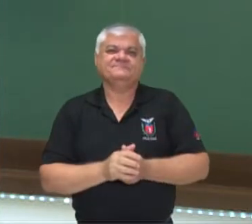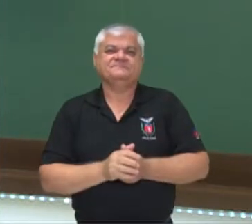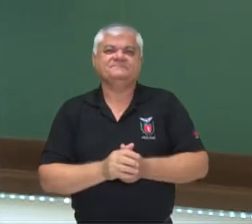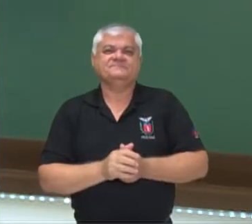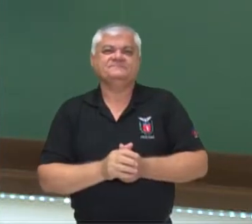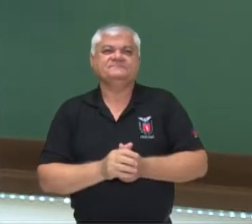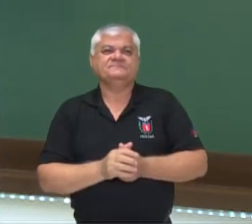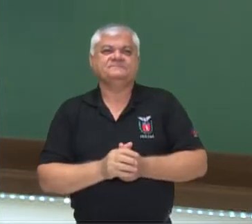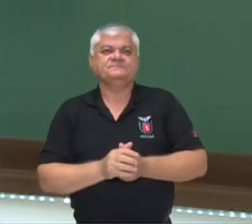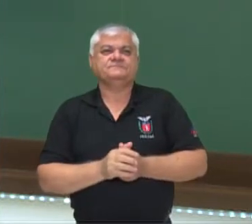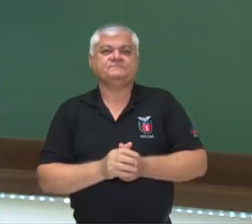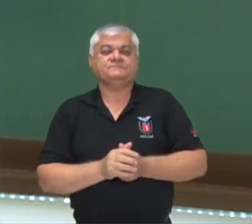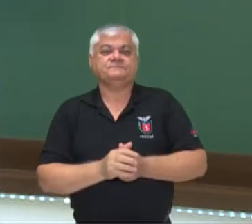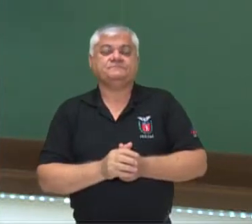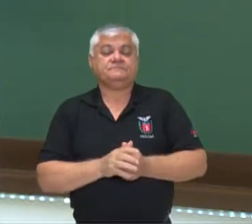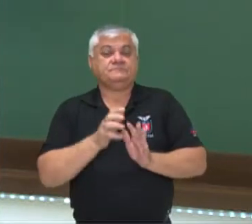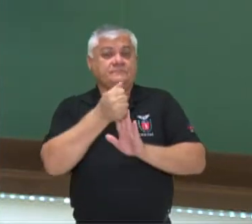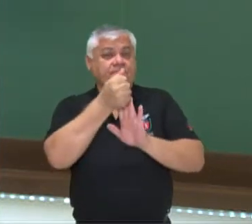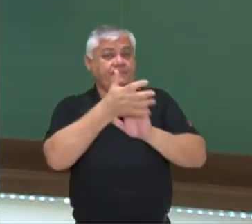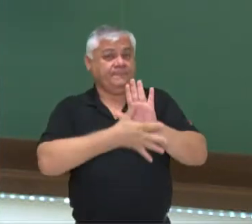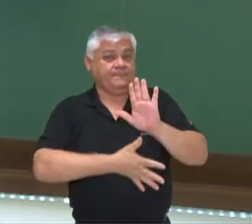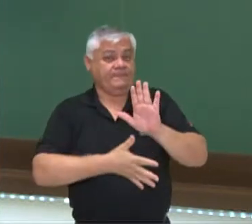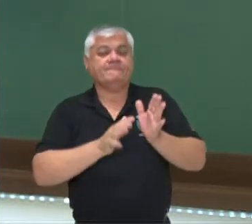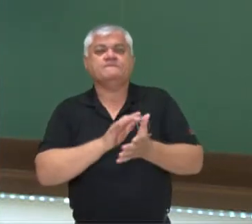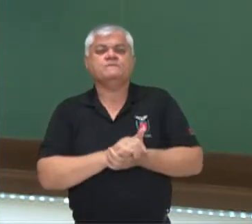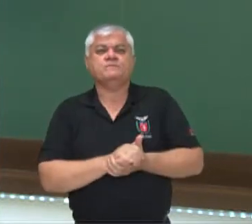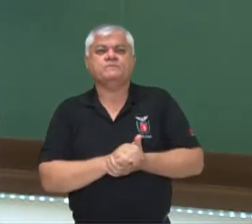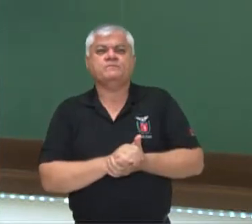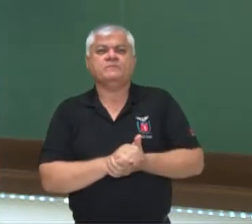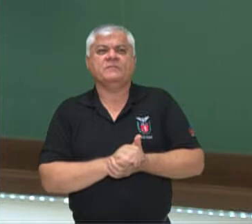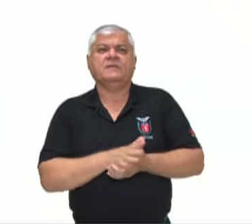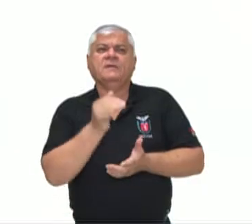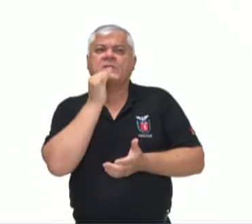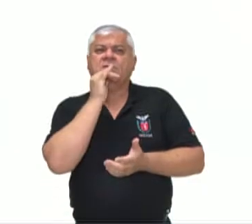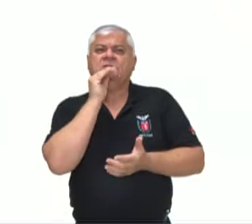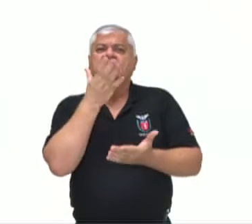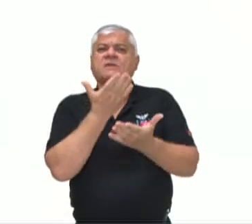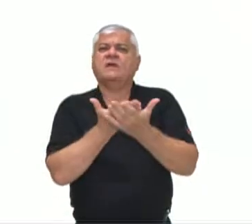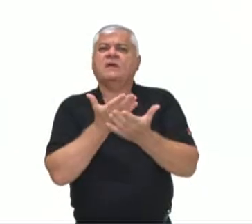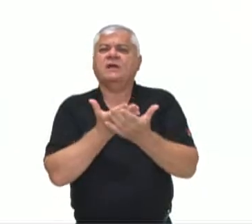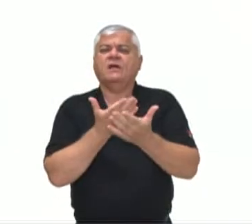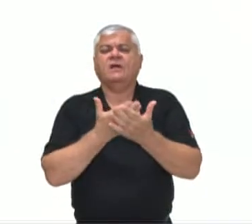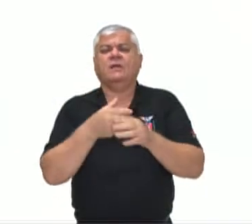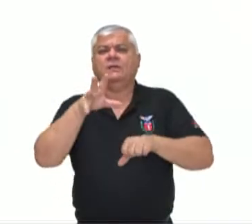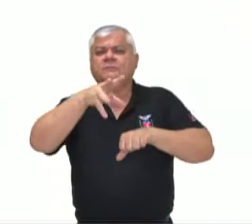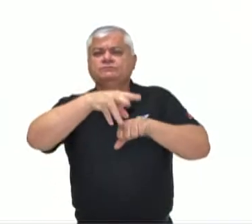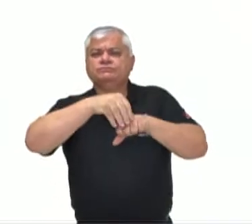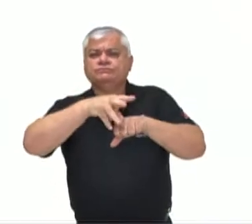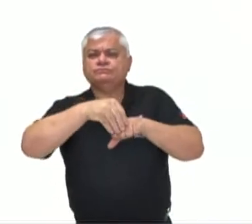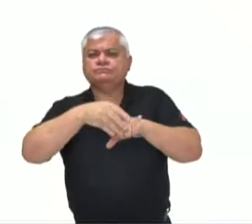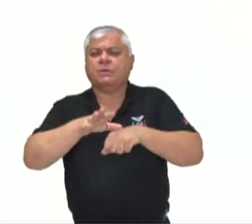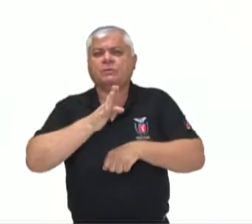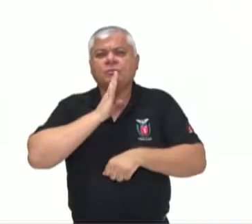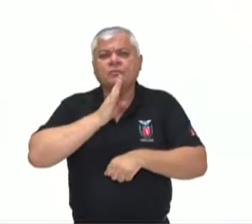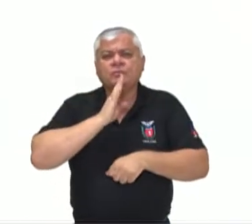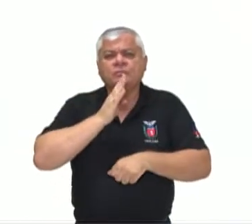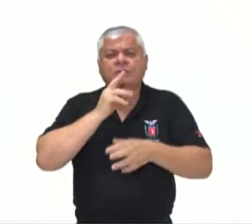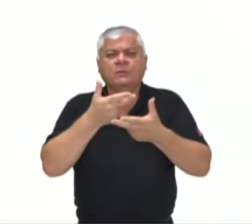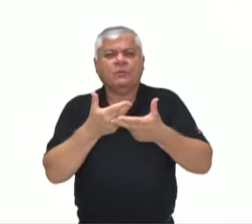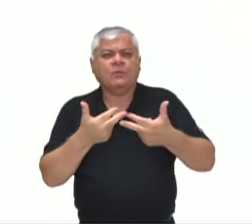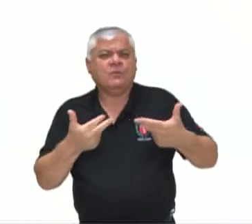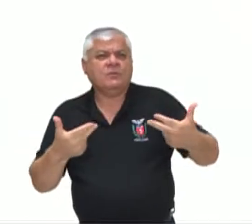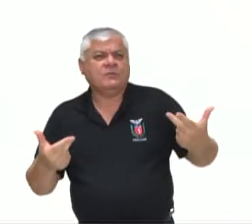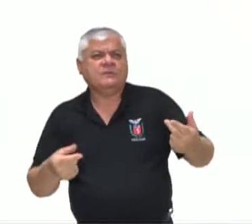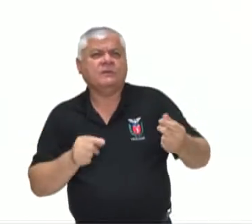tá bom? Pessoal, aqui uma atividade, né? A partir da nossa aula, né, dessas nossas discussões e dos seus